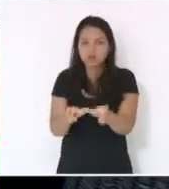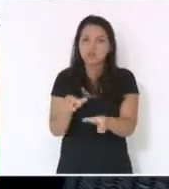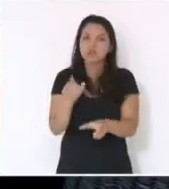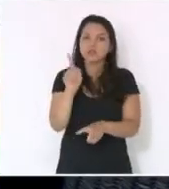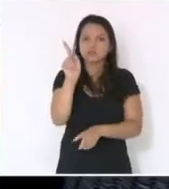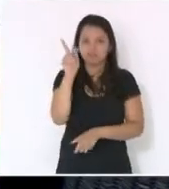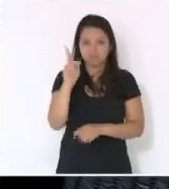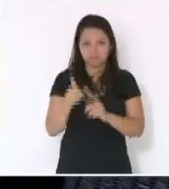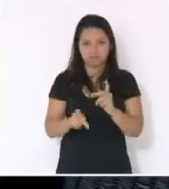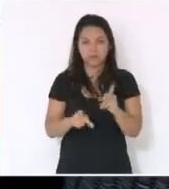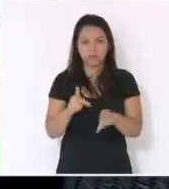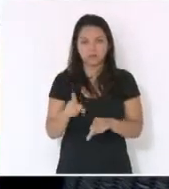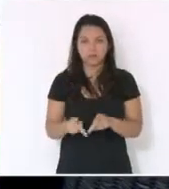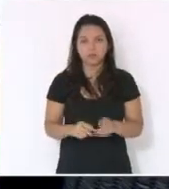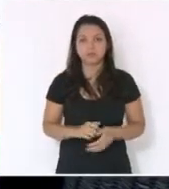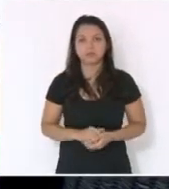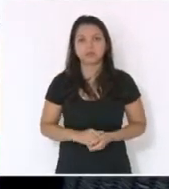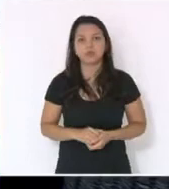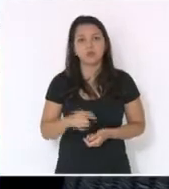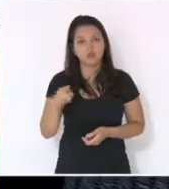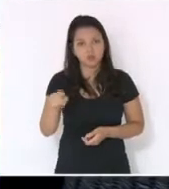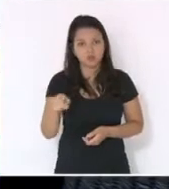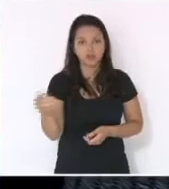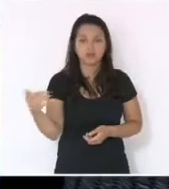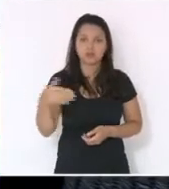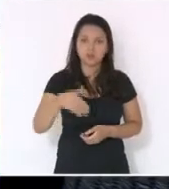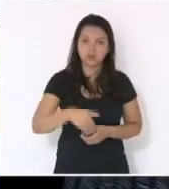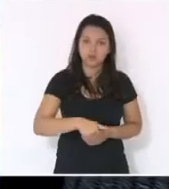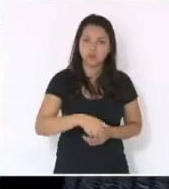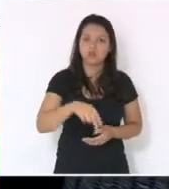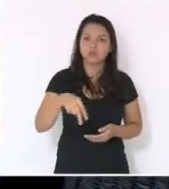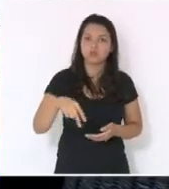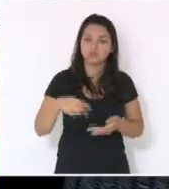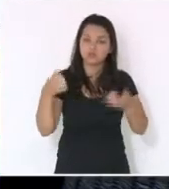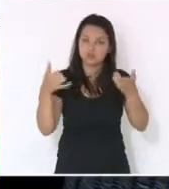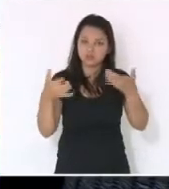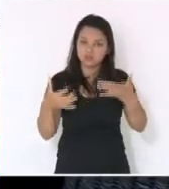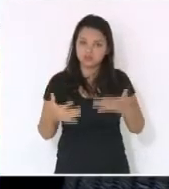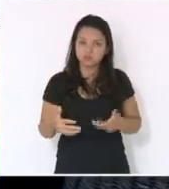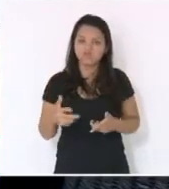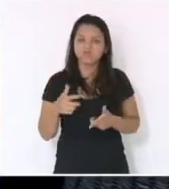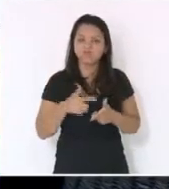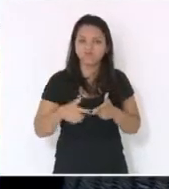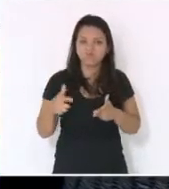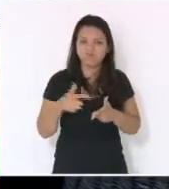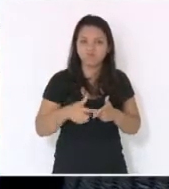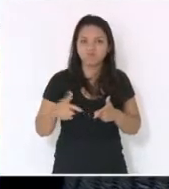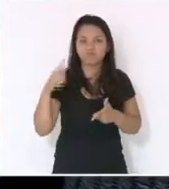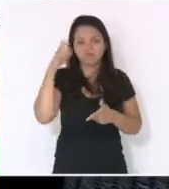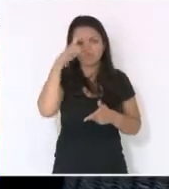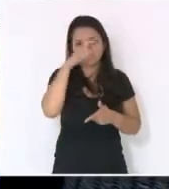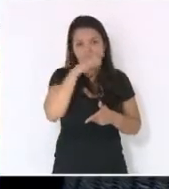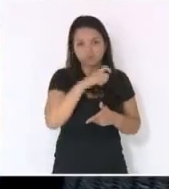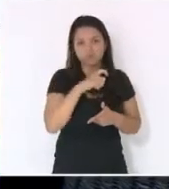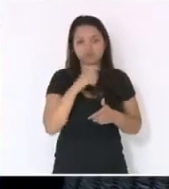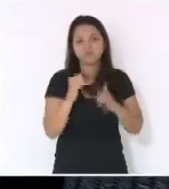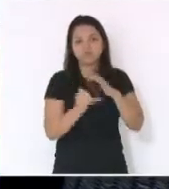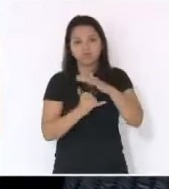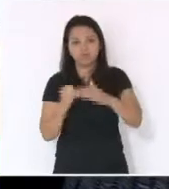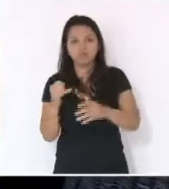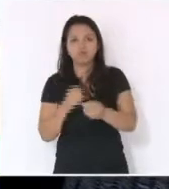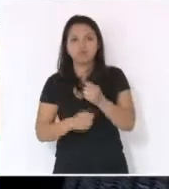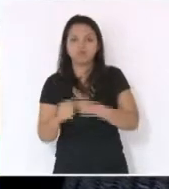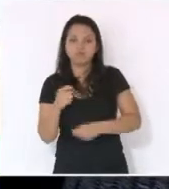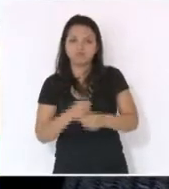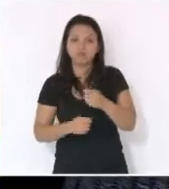aqui, relatou da tribuna as dificuldades da indústria e do comércio. Eu levei essa preocupação